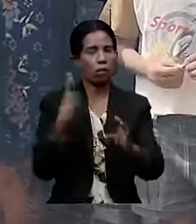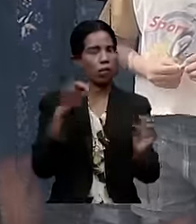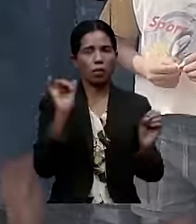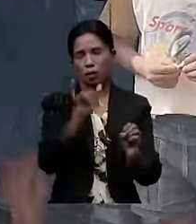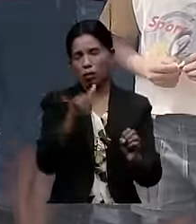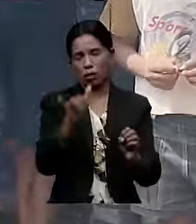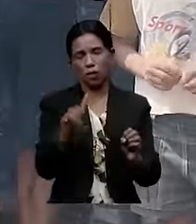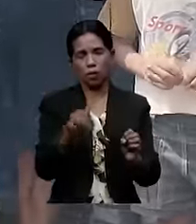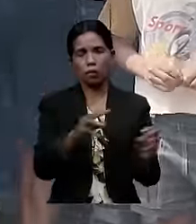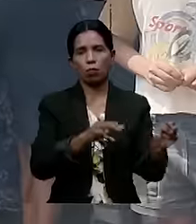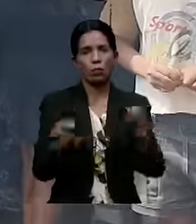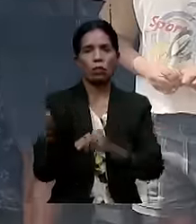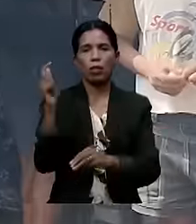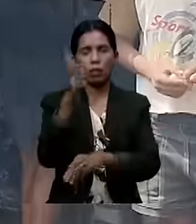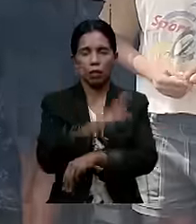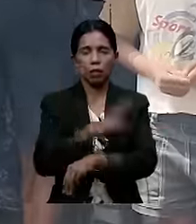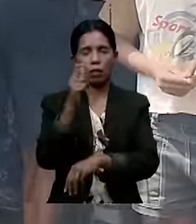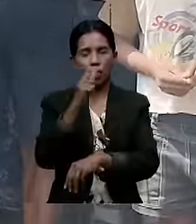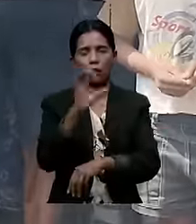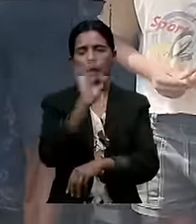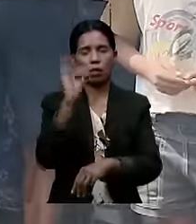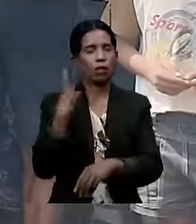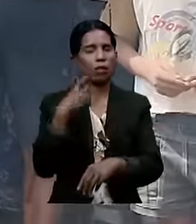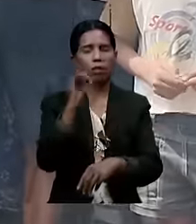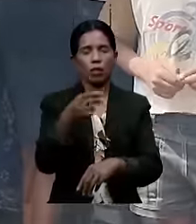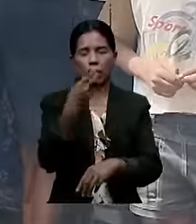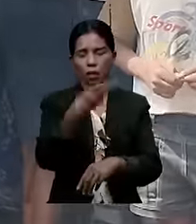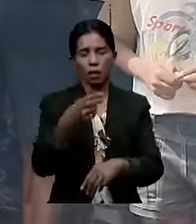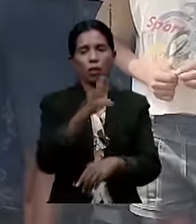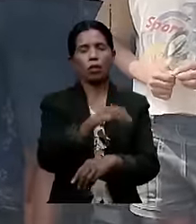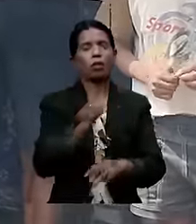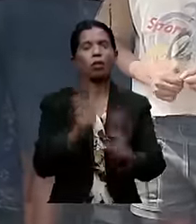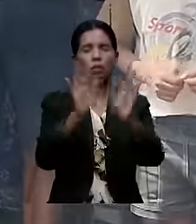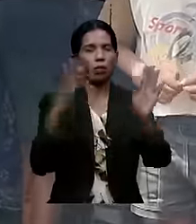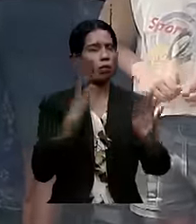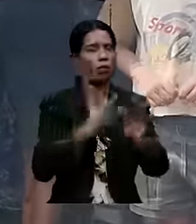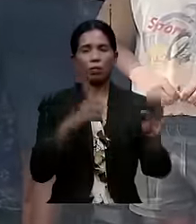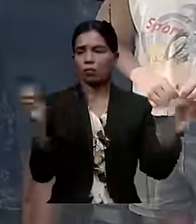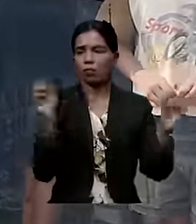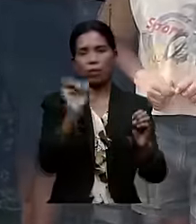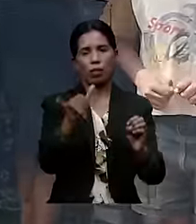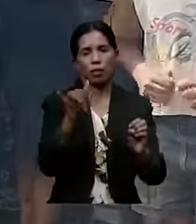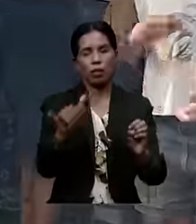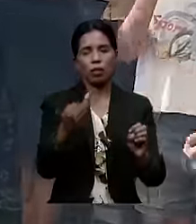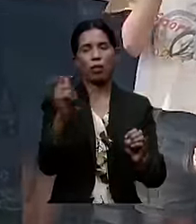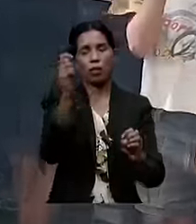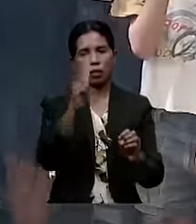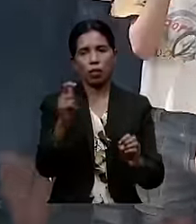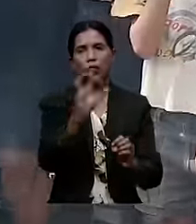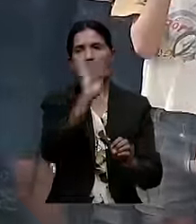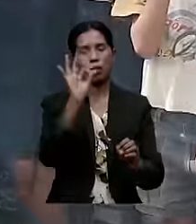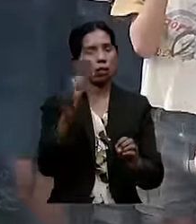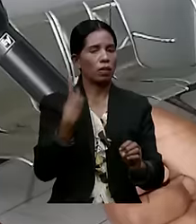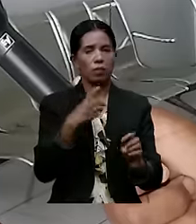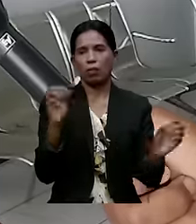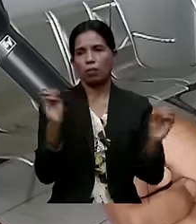be sesta Amin afati konkorra amin be Kinta no domingo Amin la aseta Terza no sesta